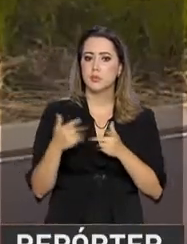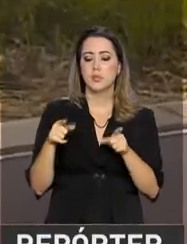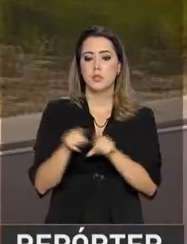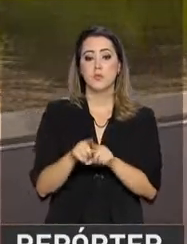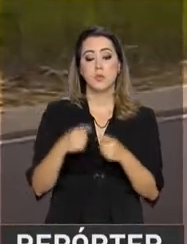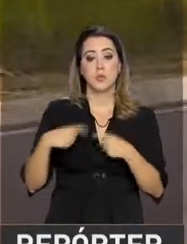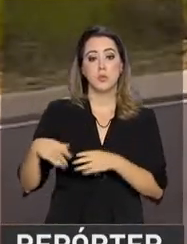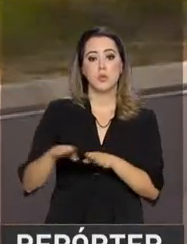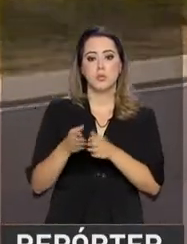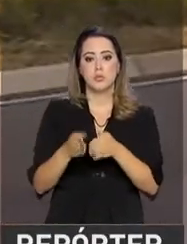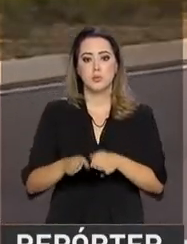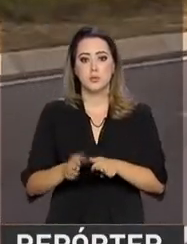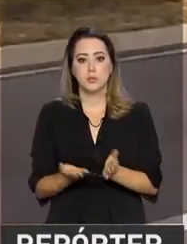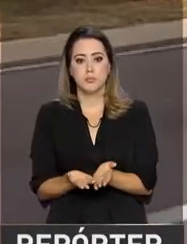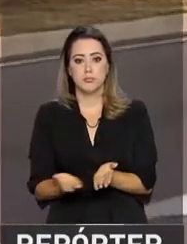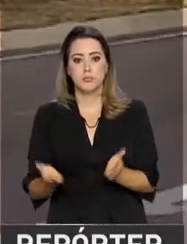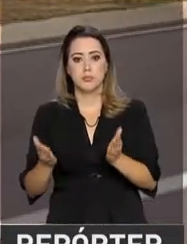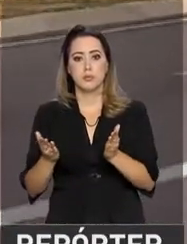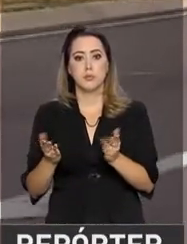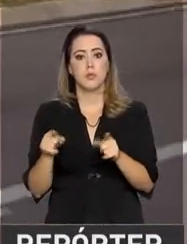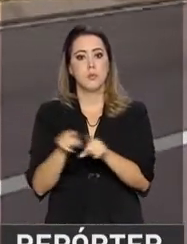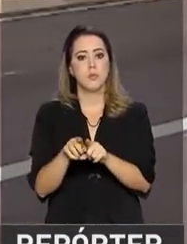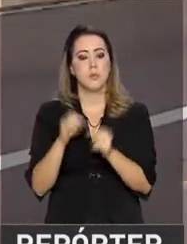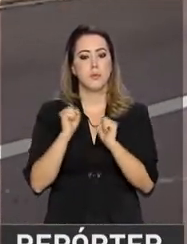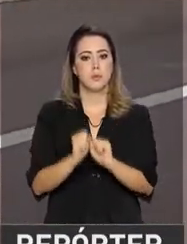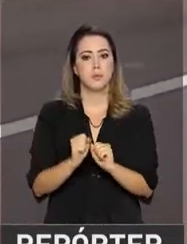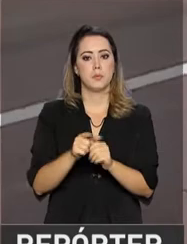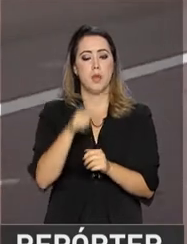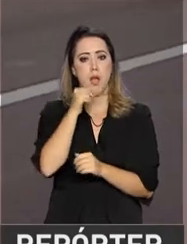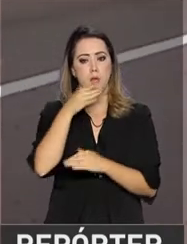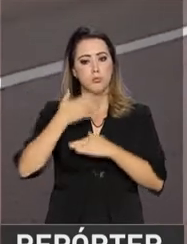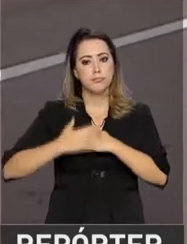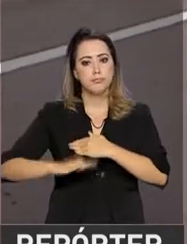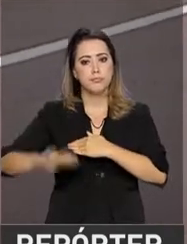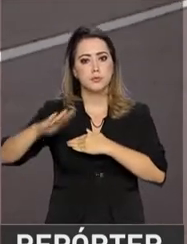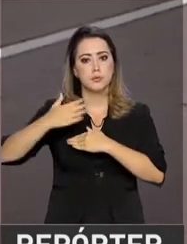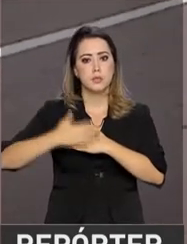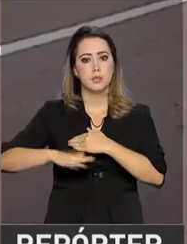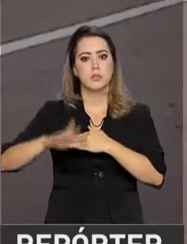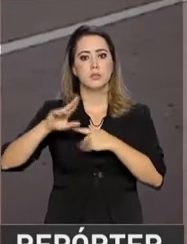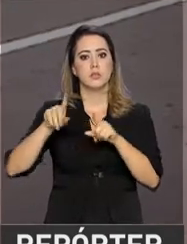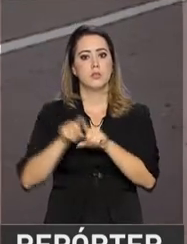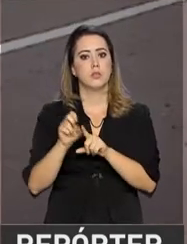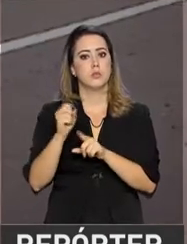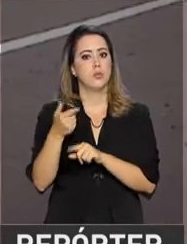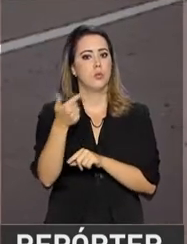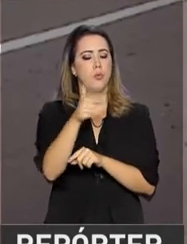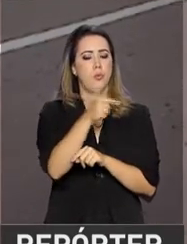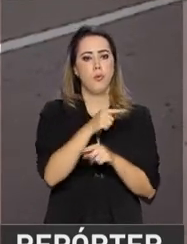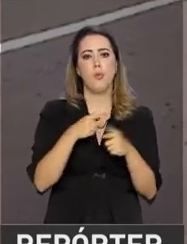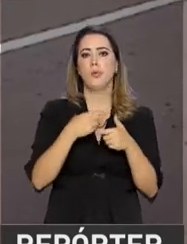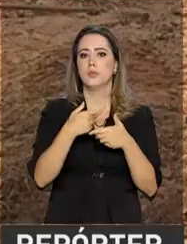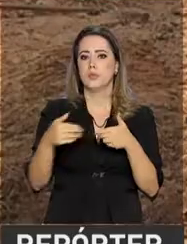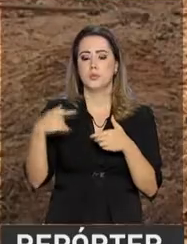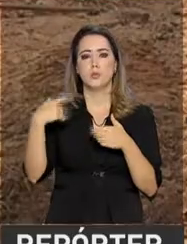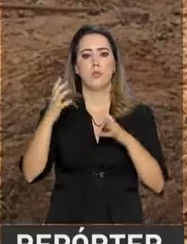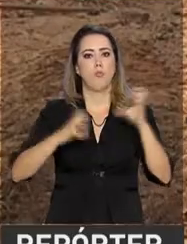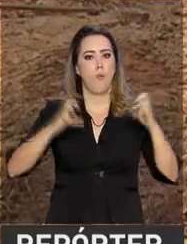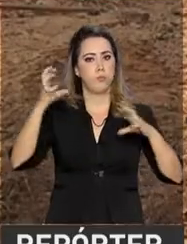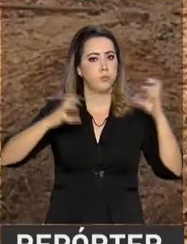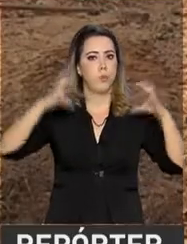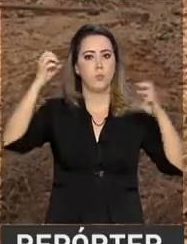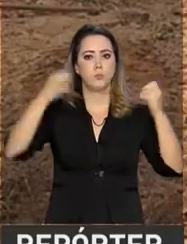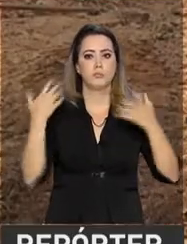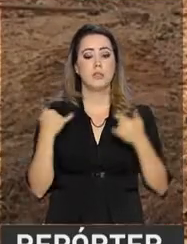foram instaladas caixas de retenção para permitir o escoamento rápido de substâncias poluentes em caso de acidentes. A